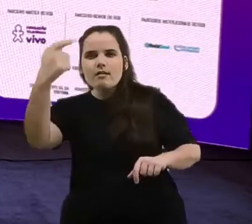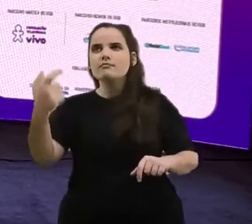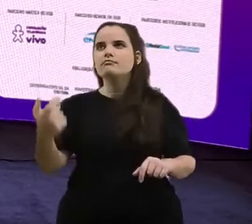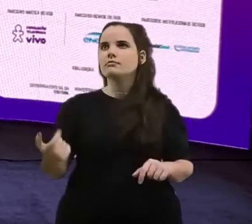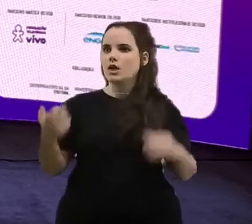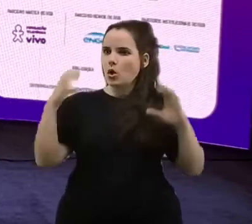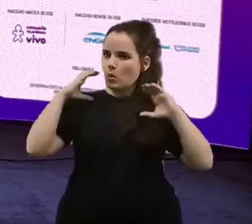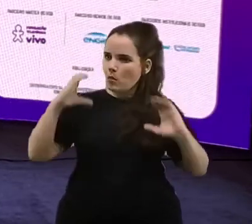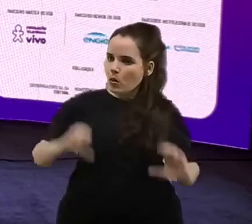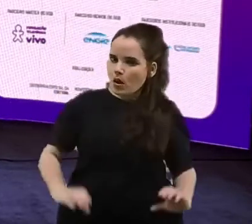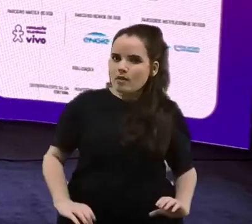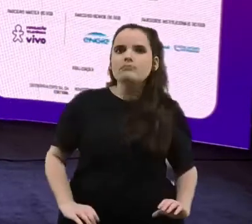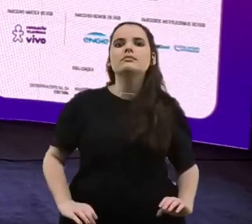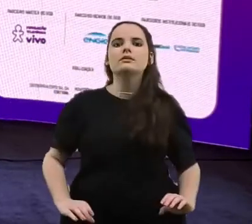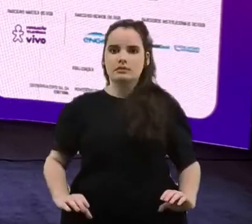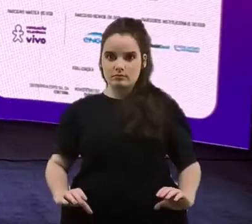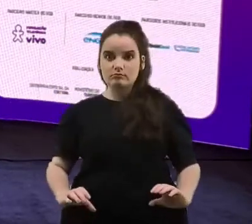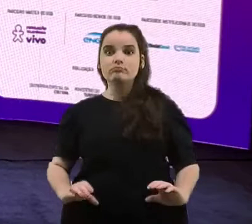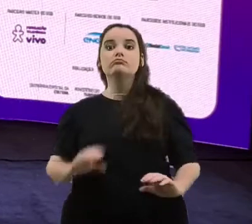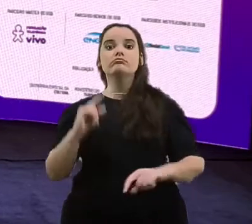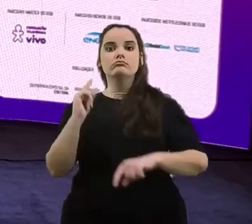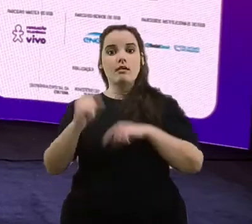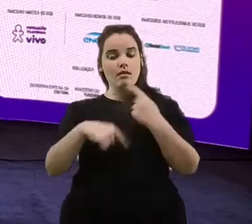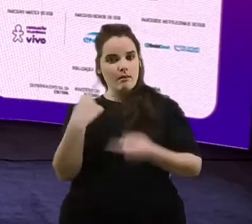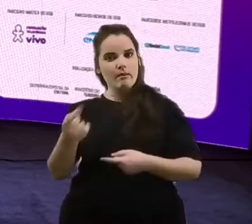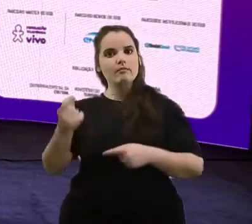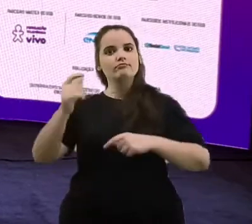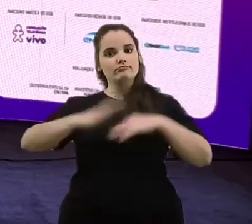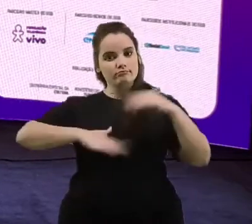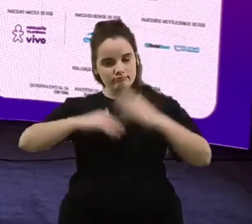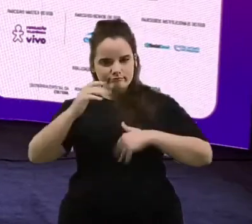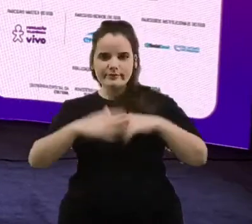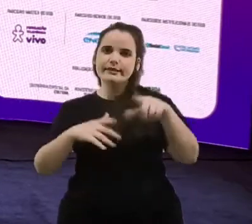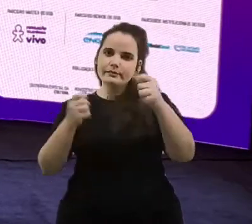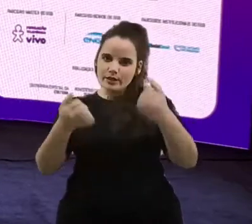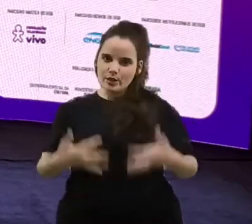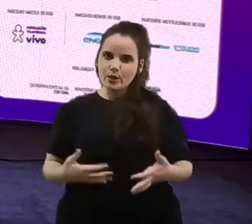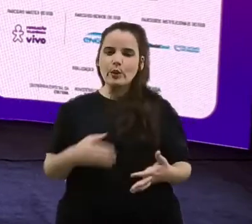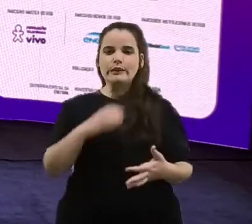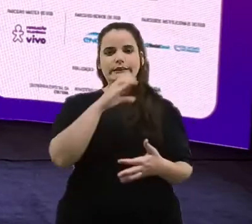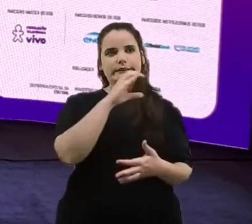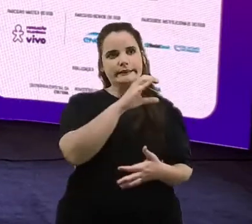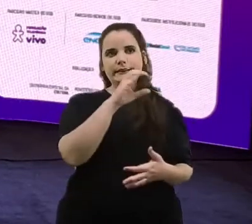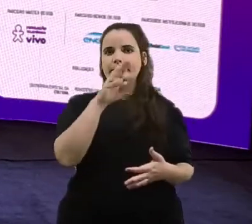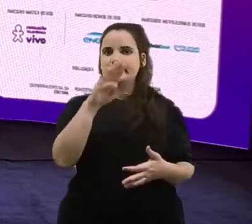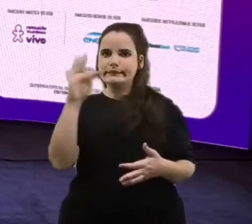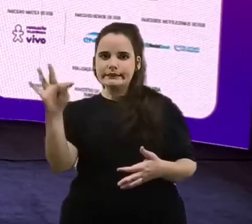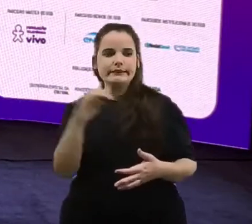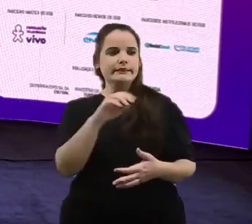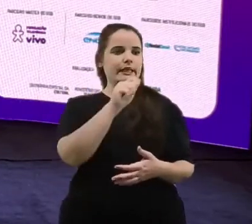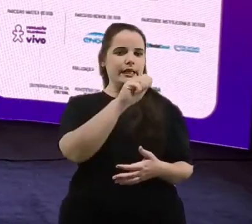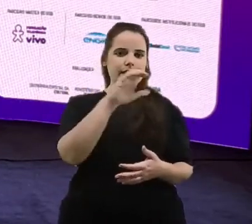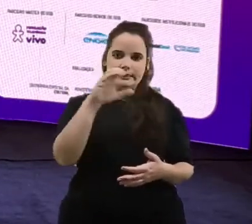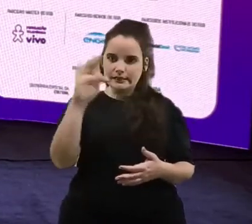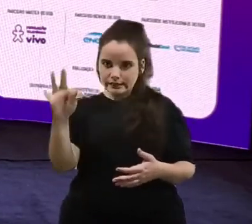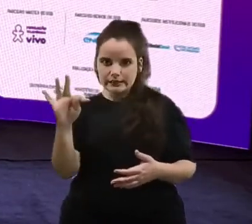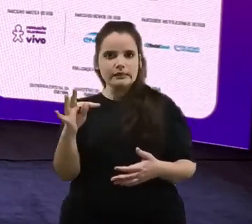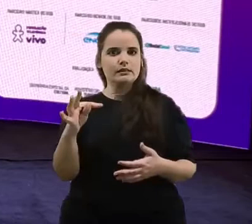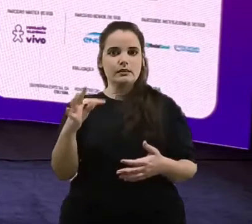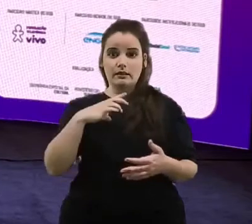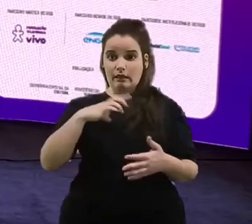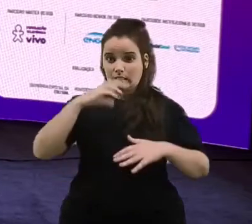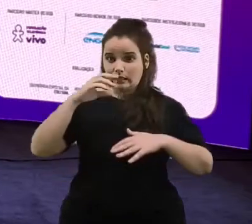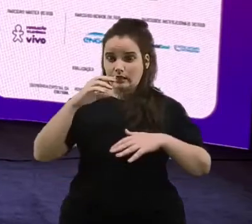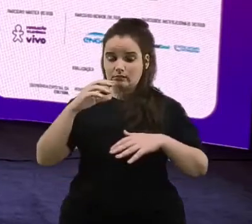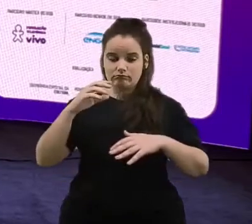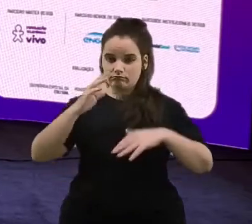todo o fundamento das técnicas de psicologia que você citou, o CBT, o DBT, o ACT, as pessoas tendem a se sentir melhor depois